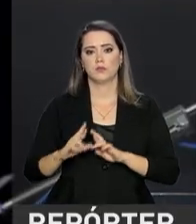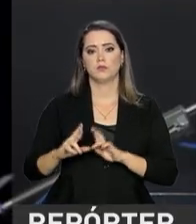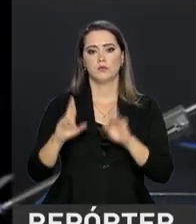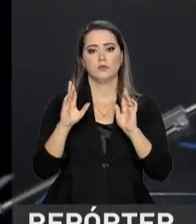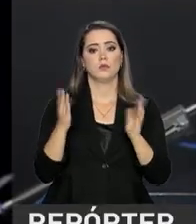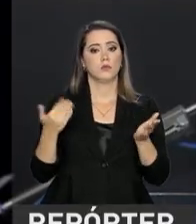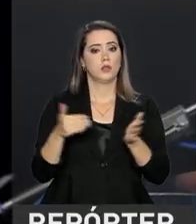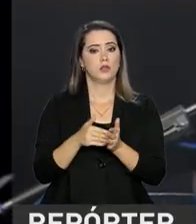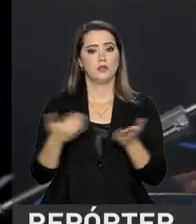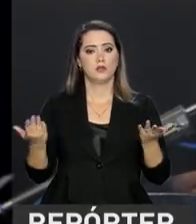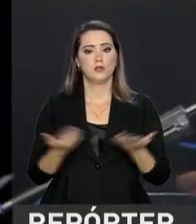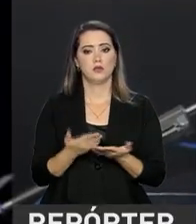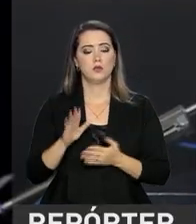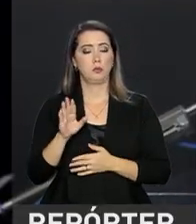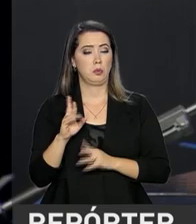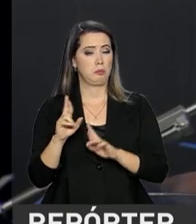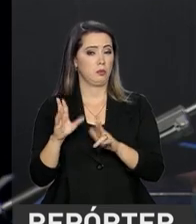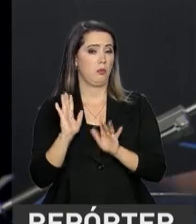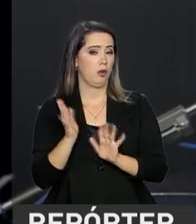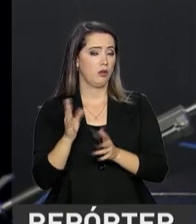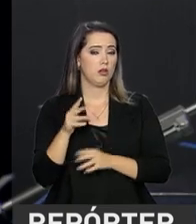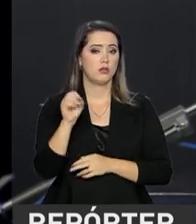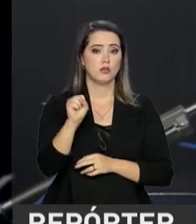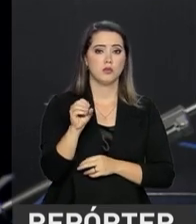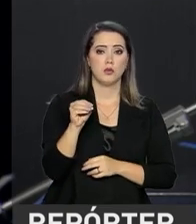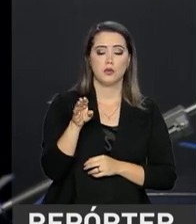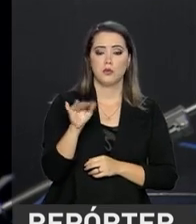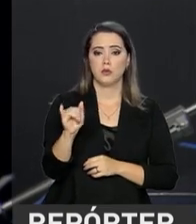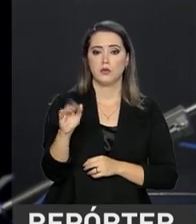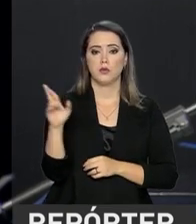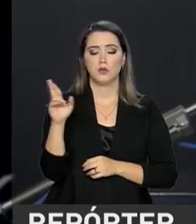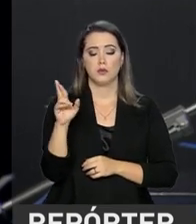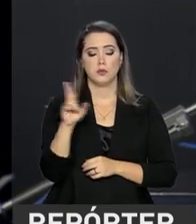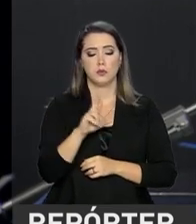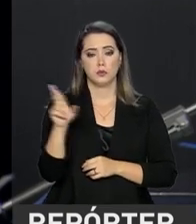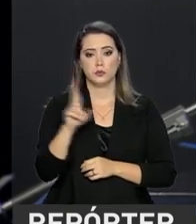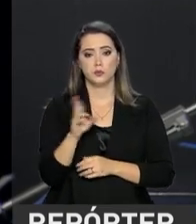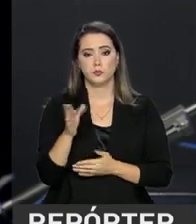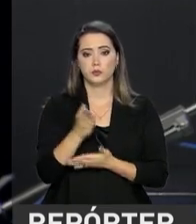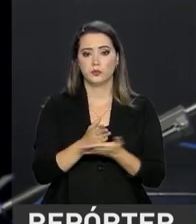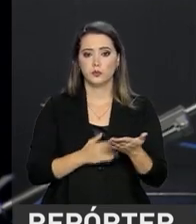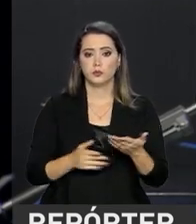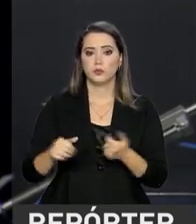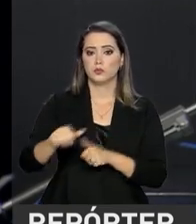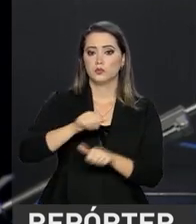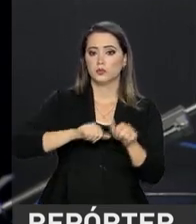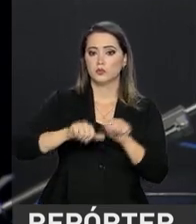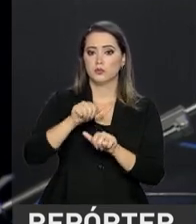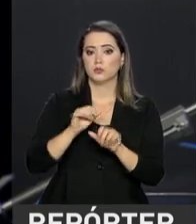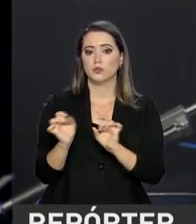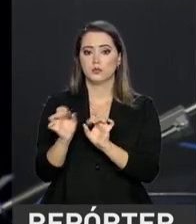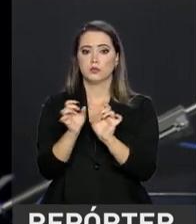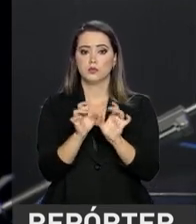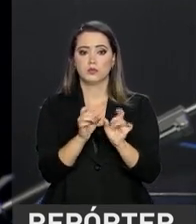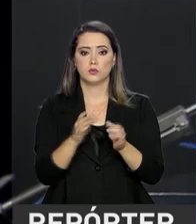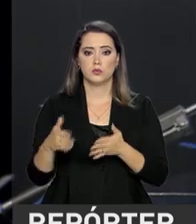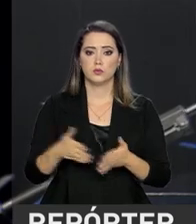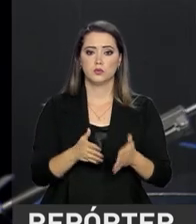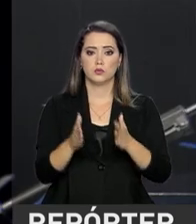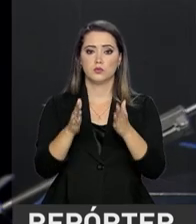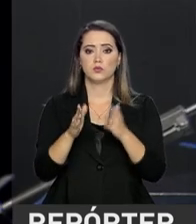até o momento gira em torno de 80 bilhões distribuídos entre renovações e licitações de